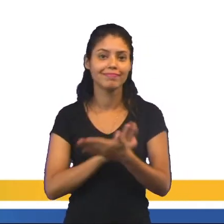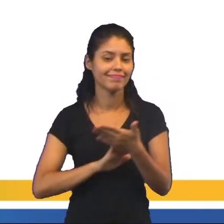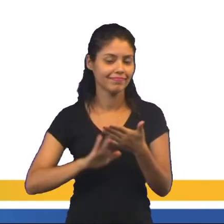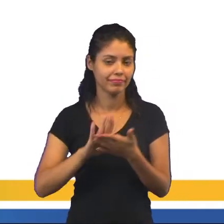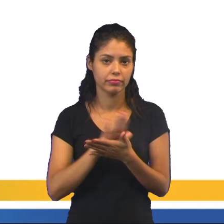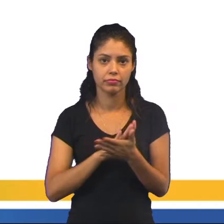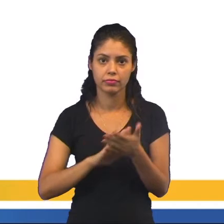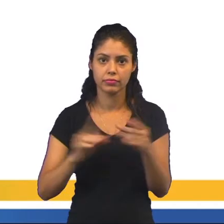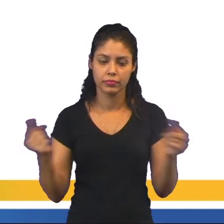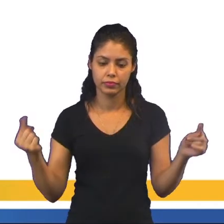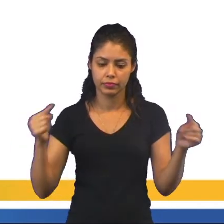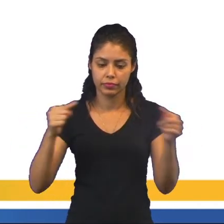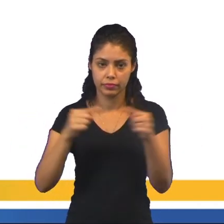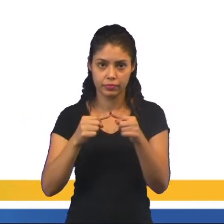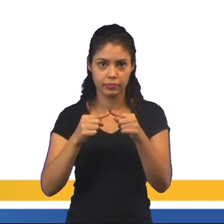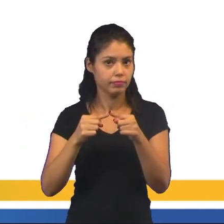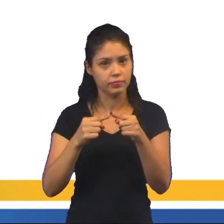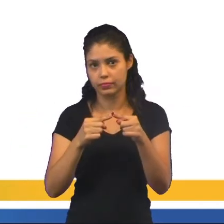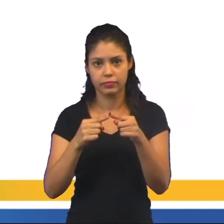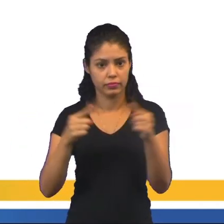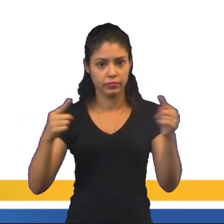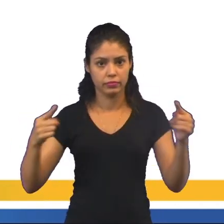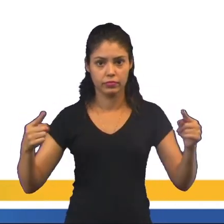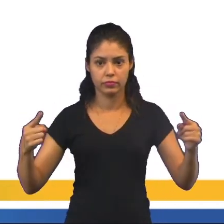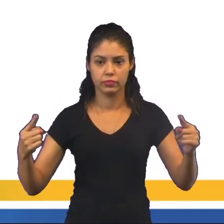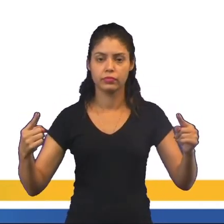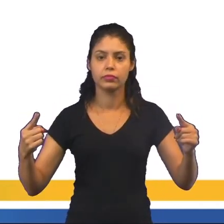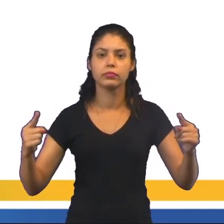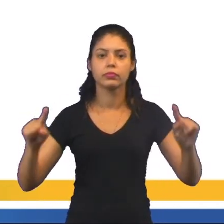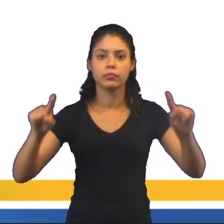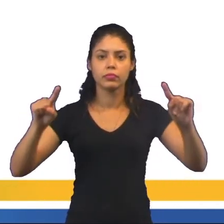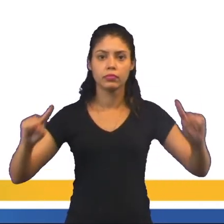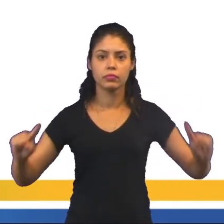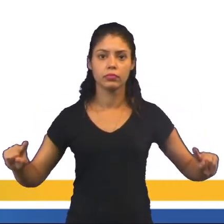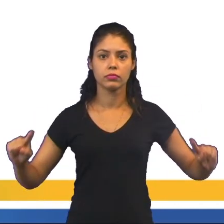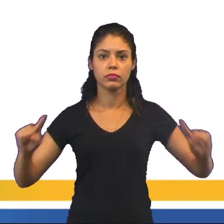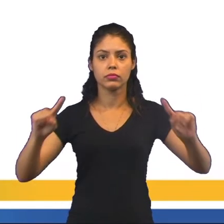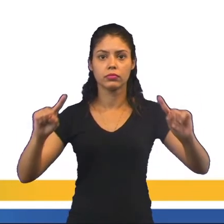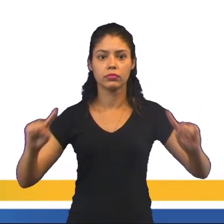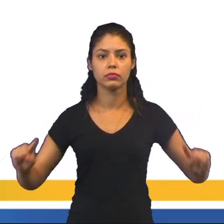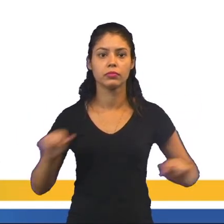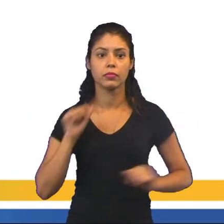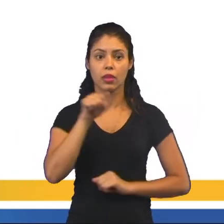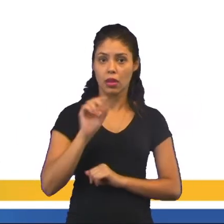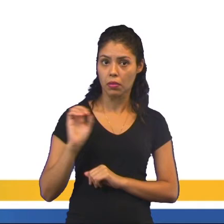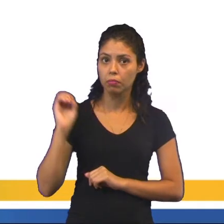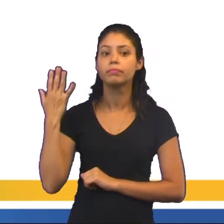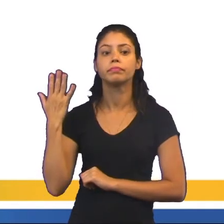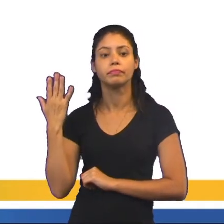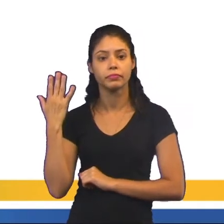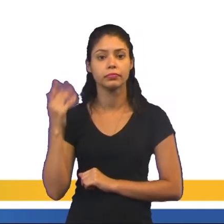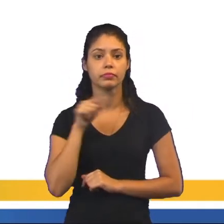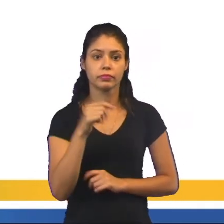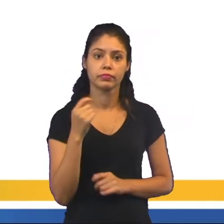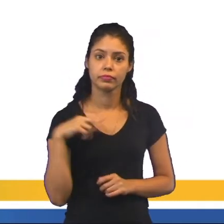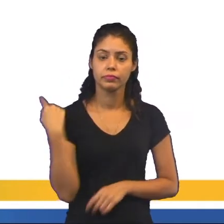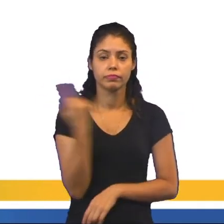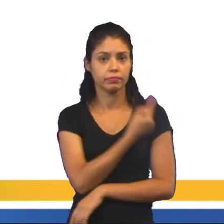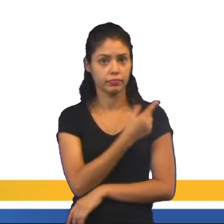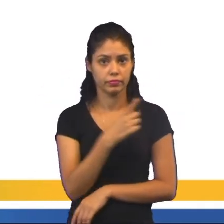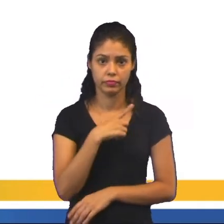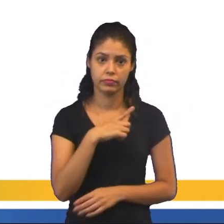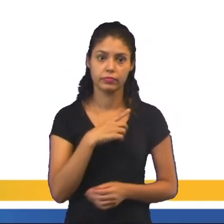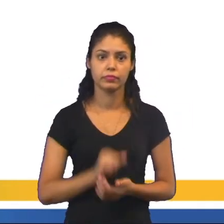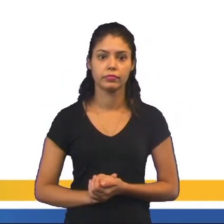nem encosta nos eixos, tá? Então ela fica muito vazia. Nesse caso aqui, nós também vamos